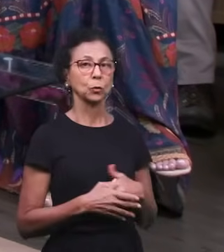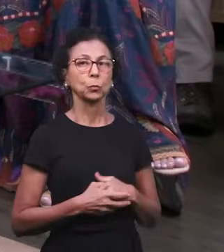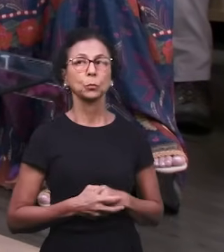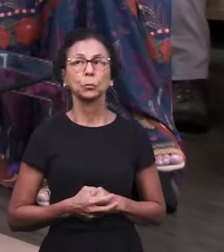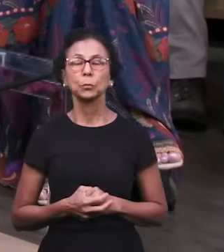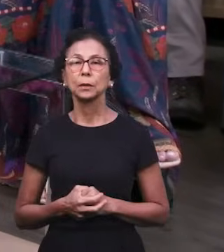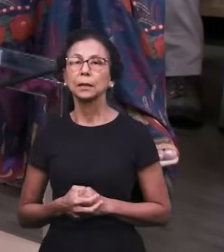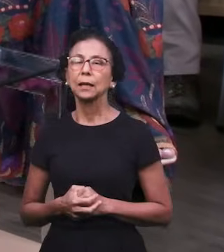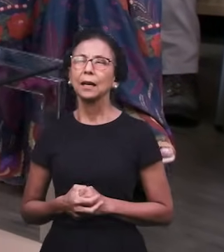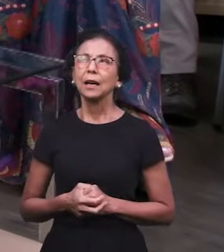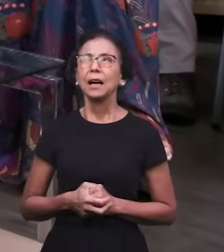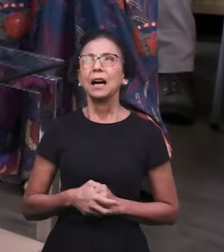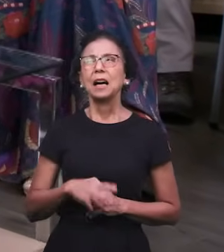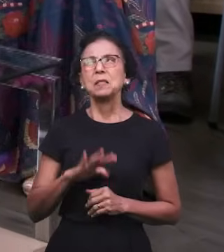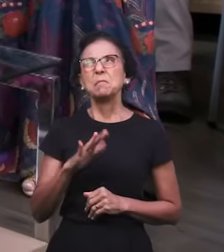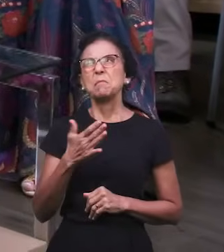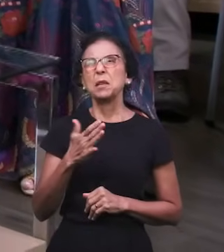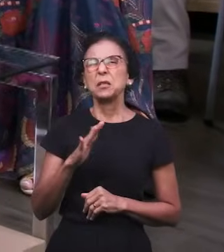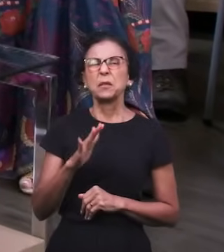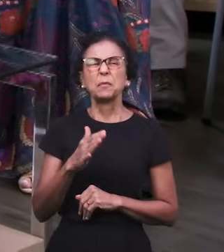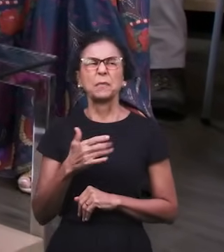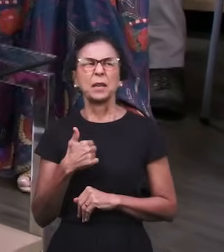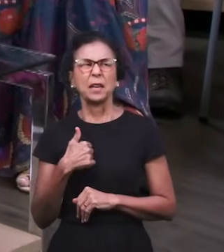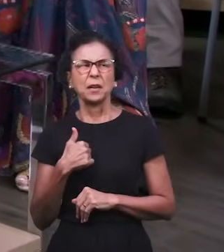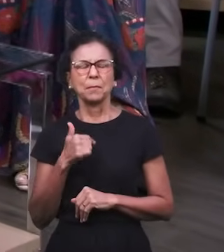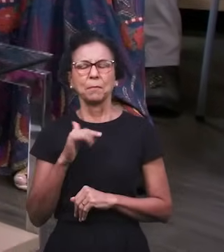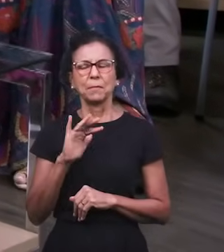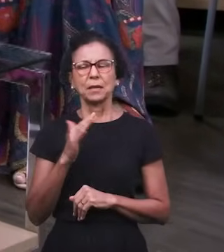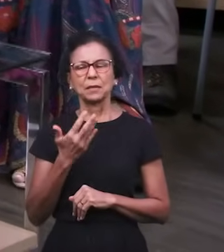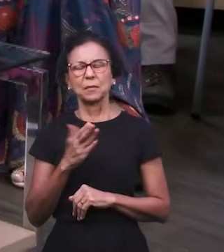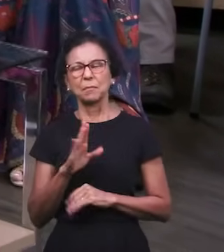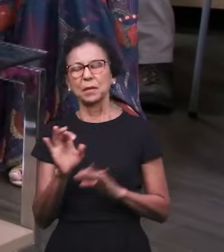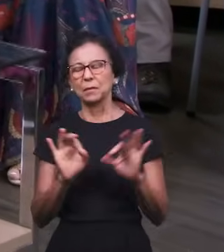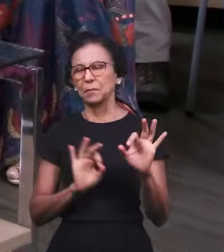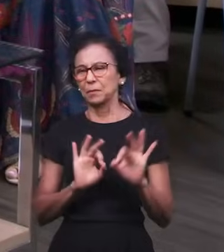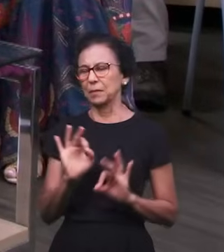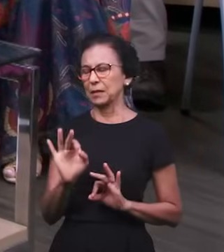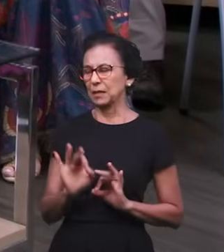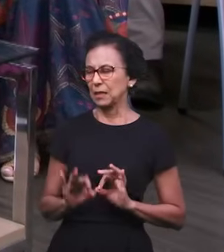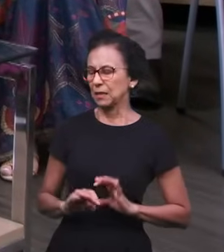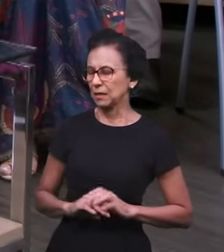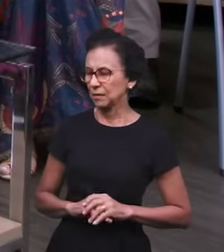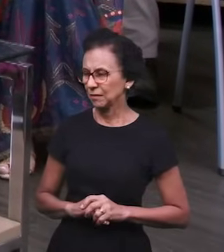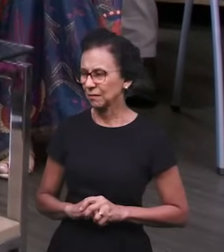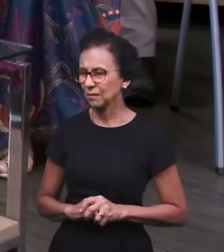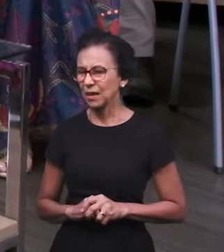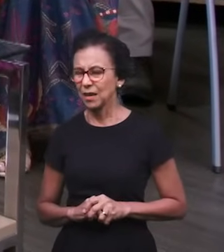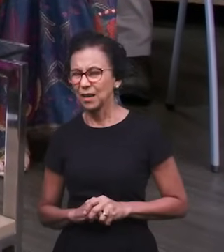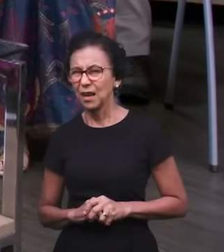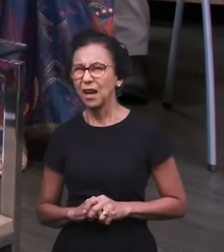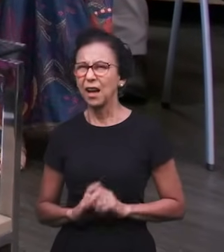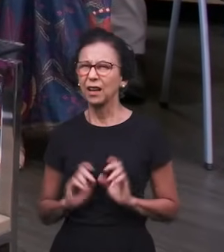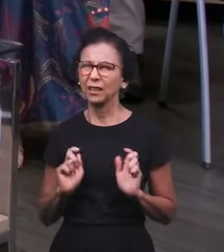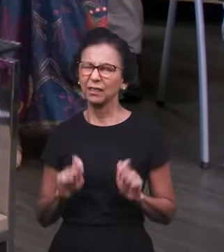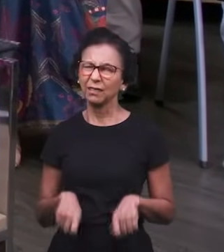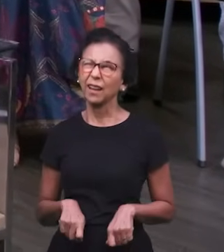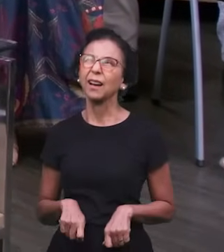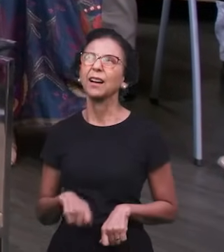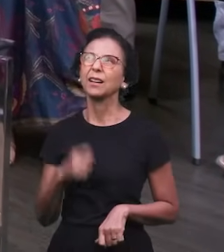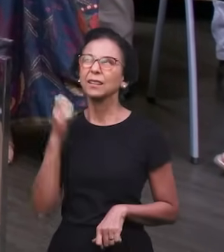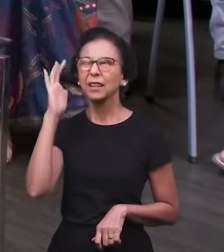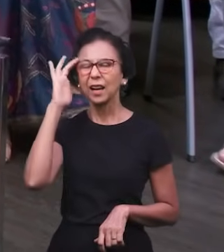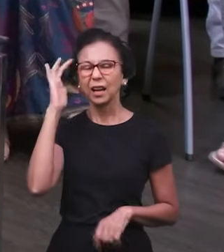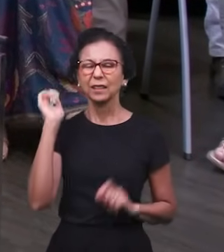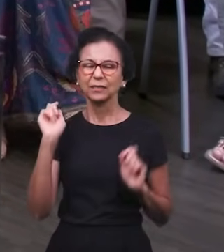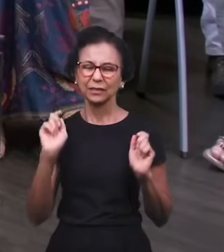que permita ao homem aproveitar e viver a bênção da eternidade. Não existe, a Bíblia nunca